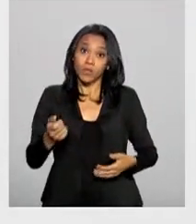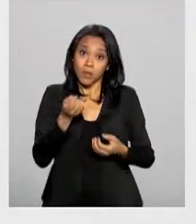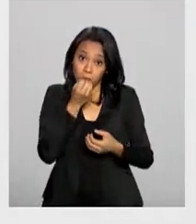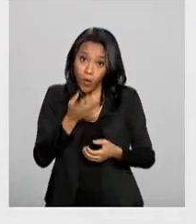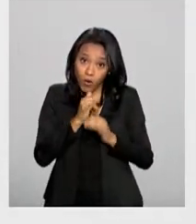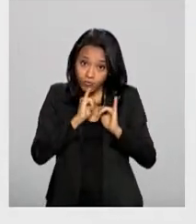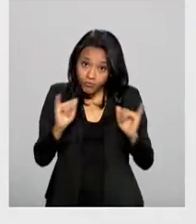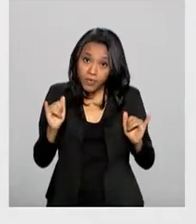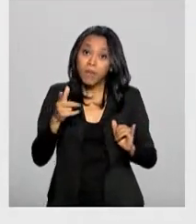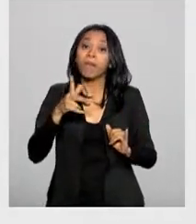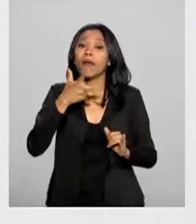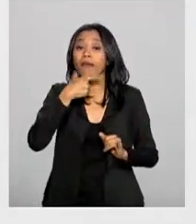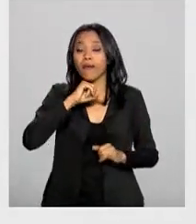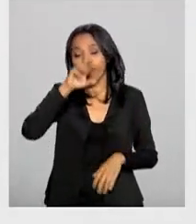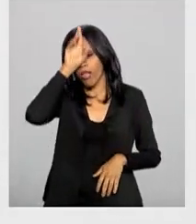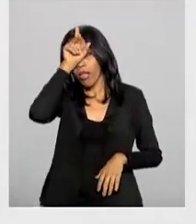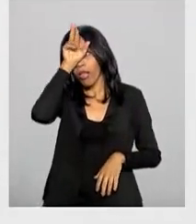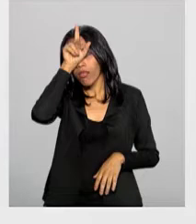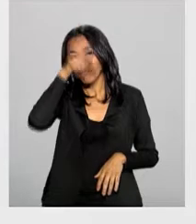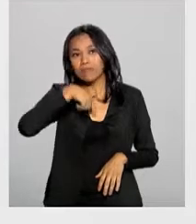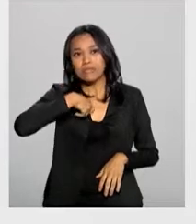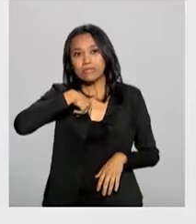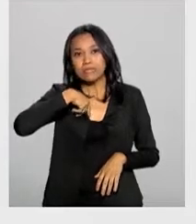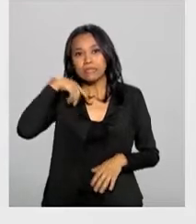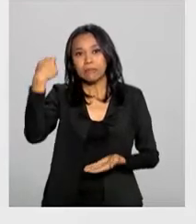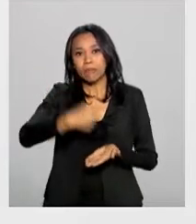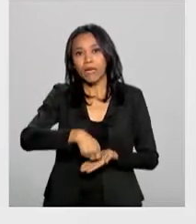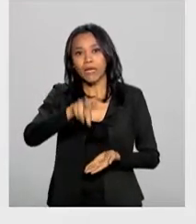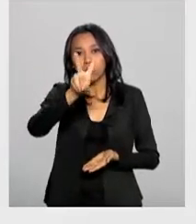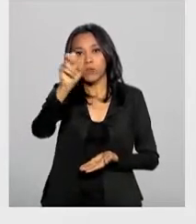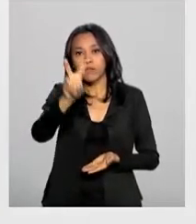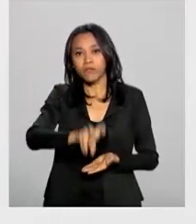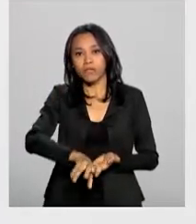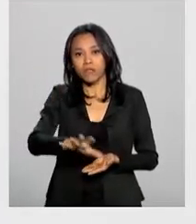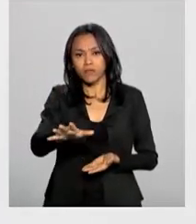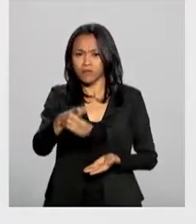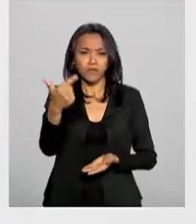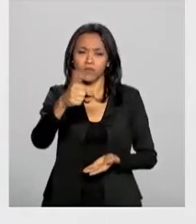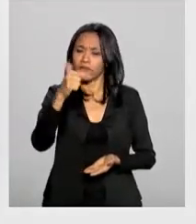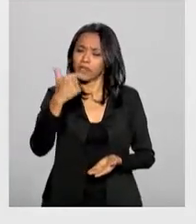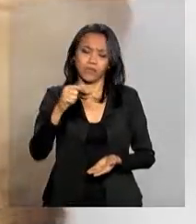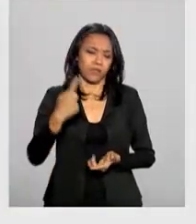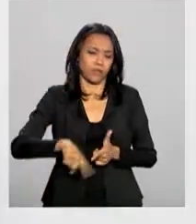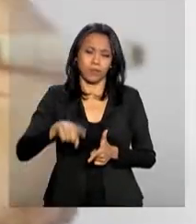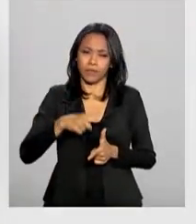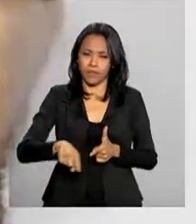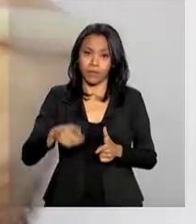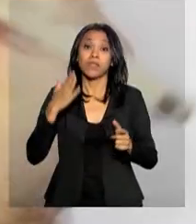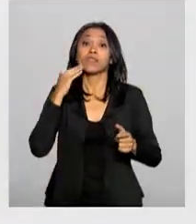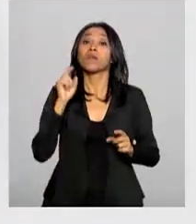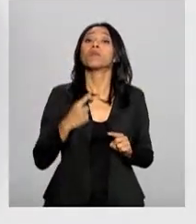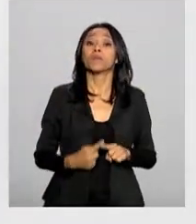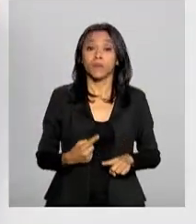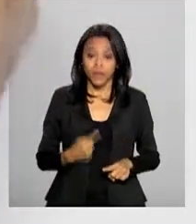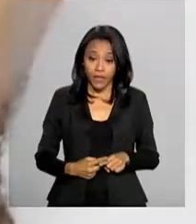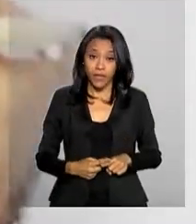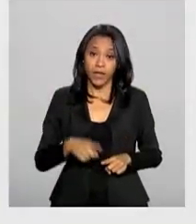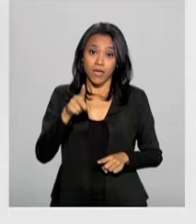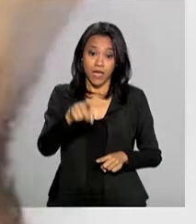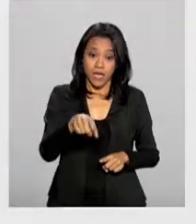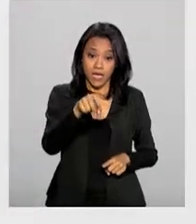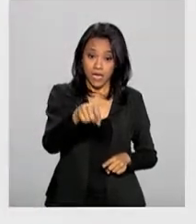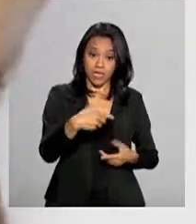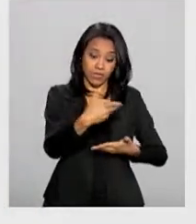é distraído já chegou a pagar o boleto duas vezes esse risco não existe mais sabe por quê os boletos de